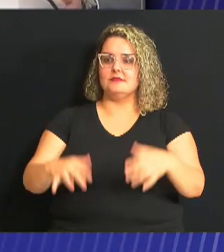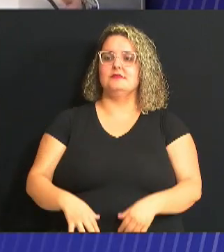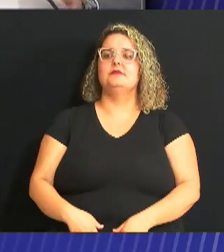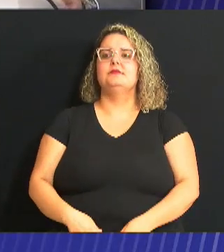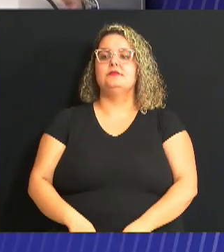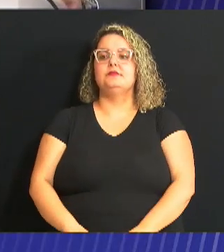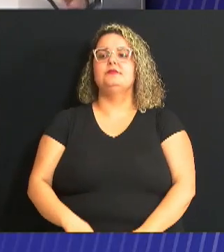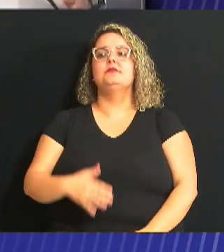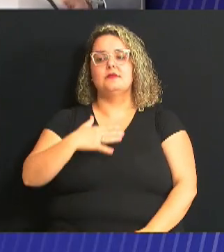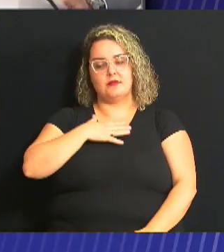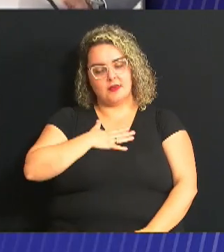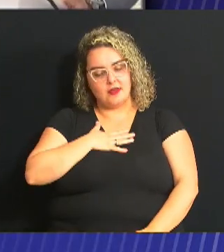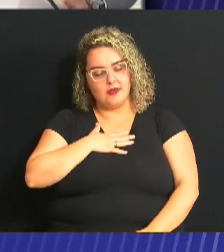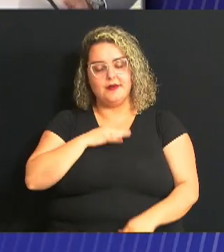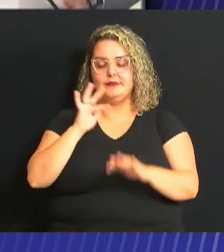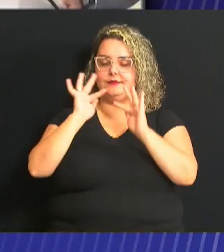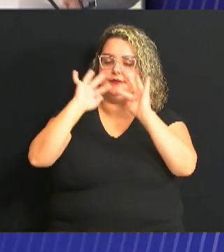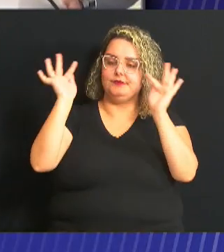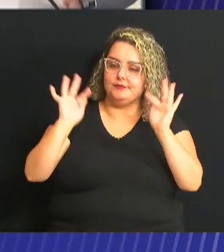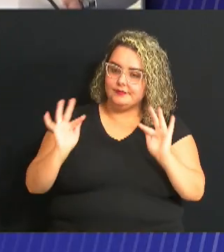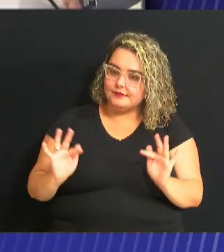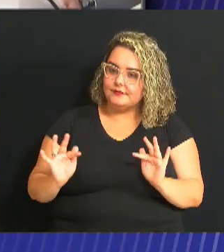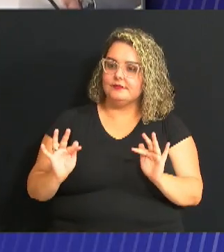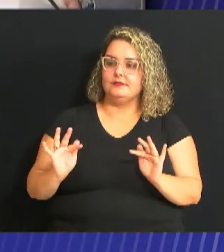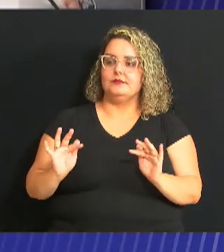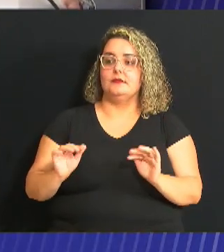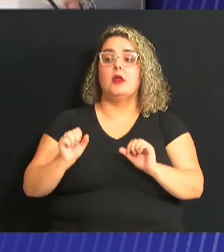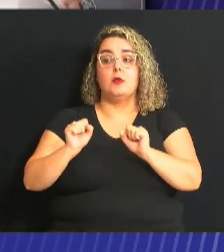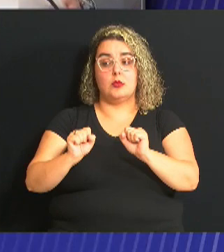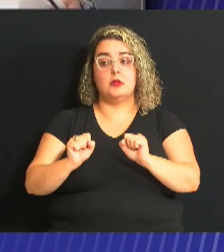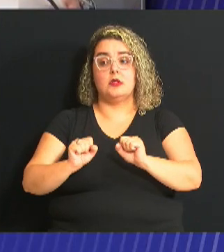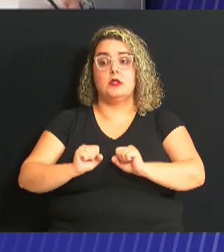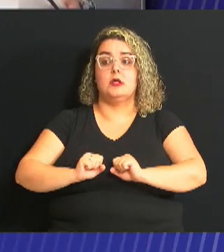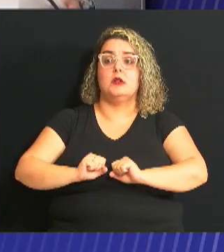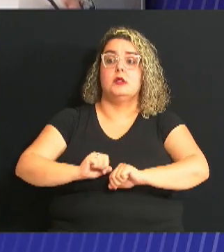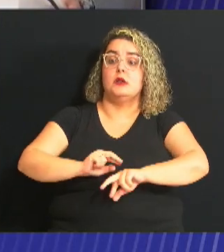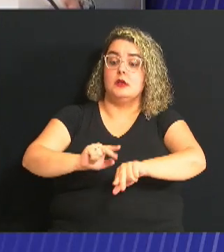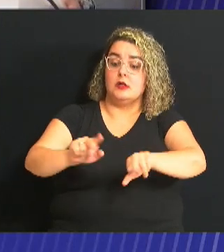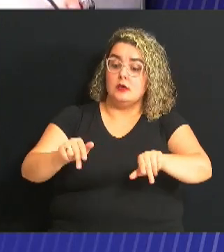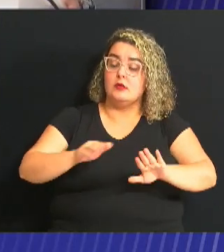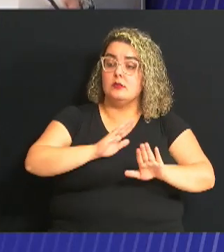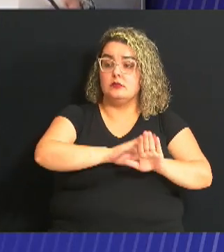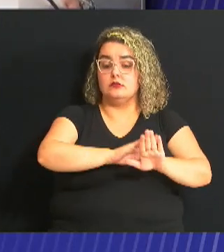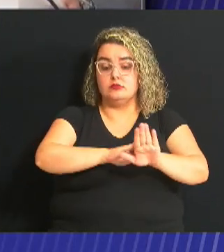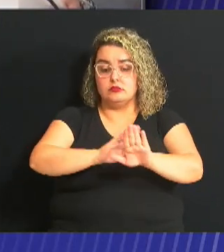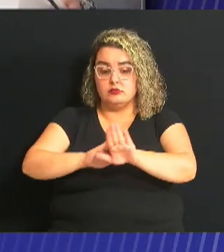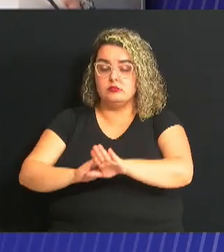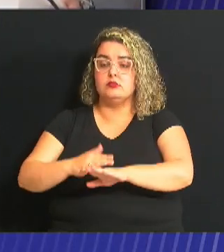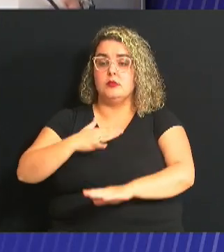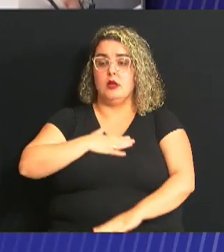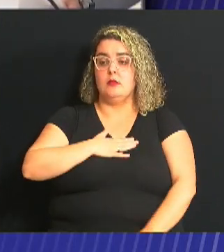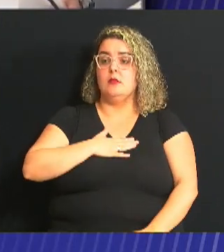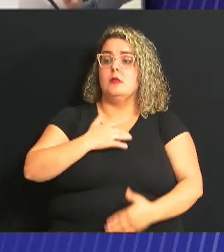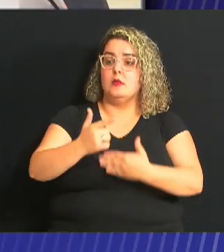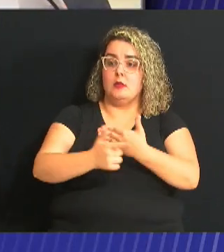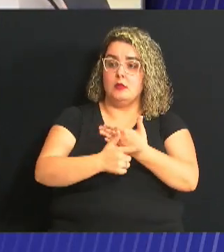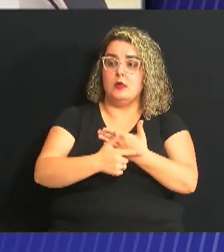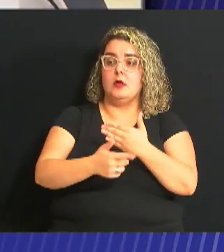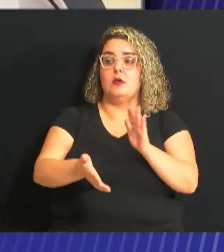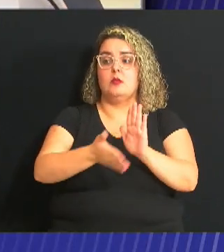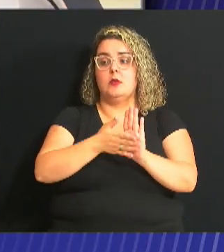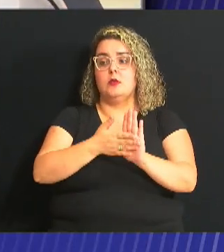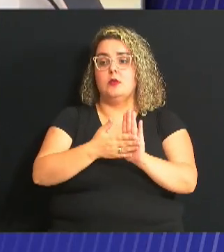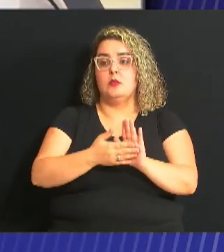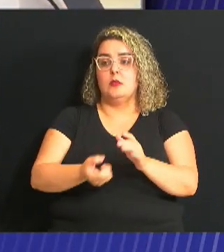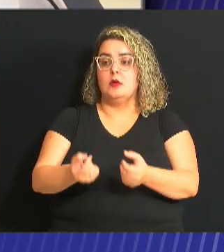muito feliz de poder também, entre algumas atribuições minhas, propor, né, algumas honrarias, enfim,